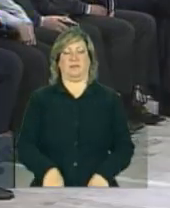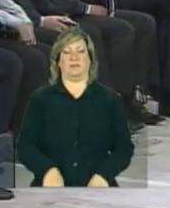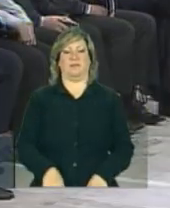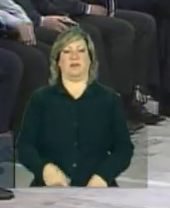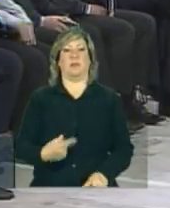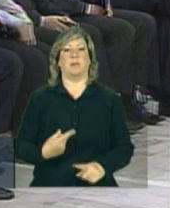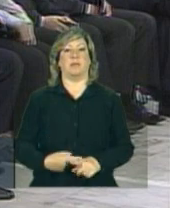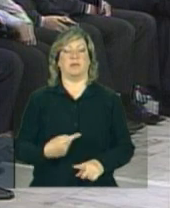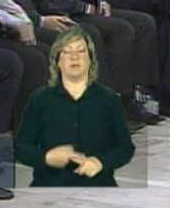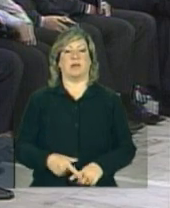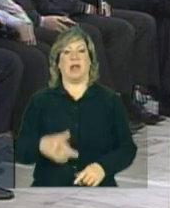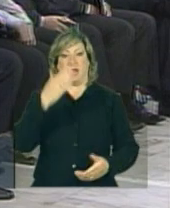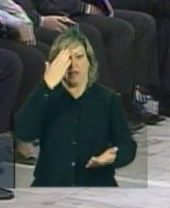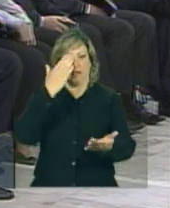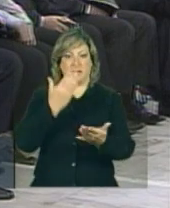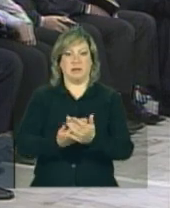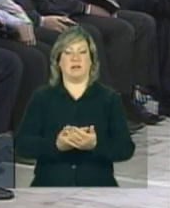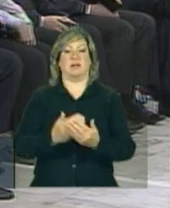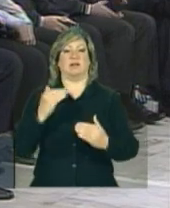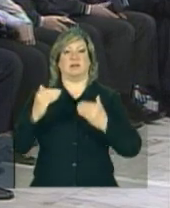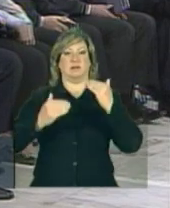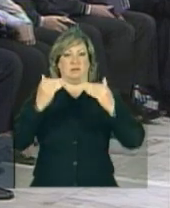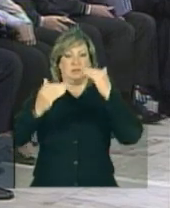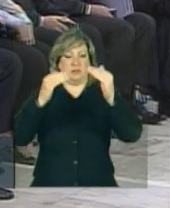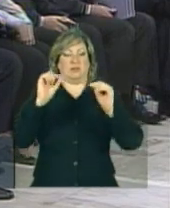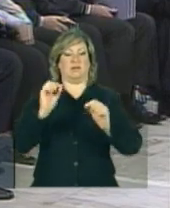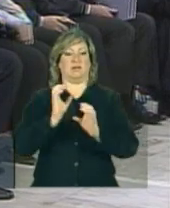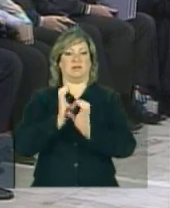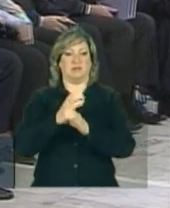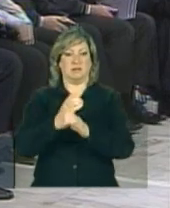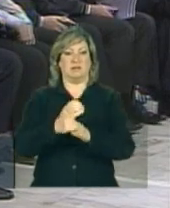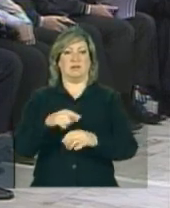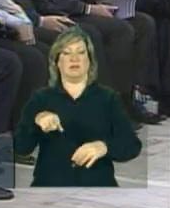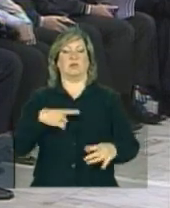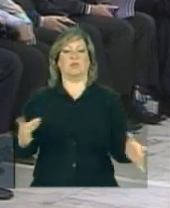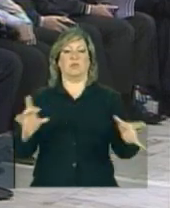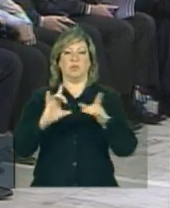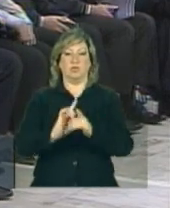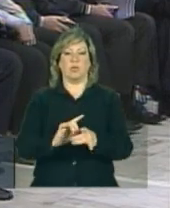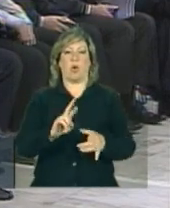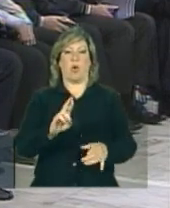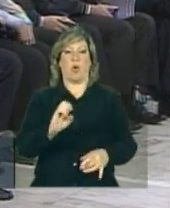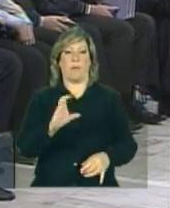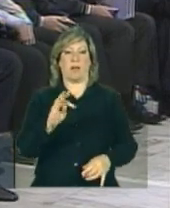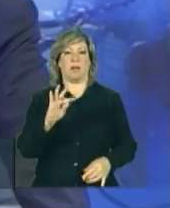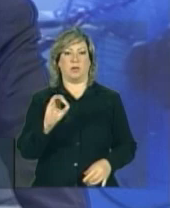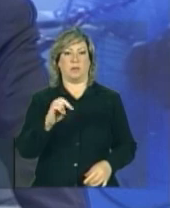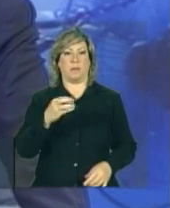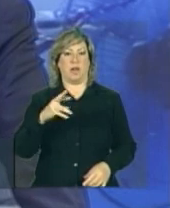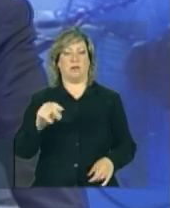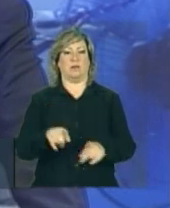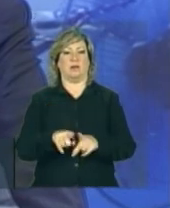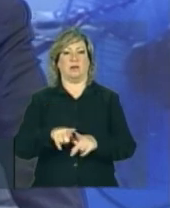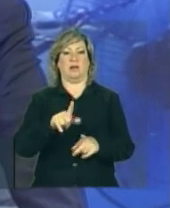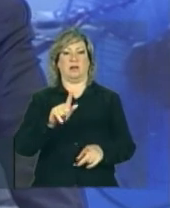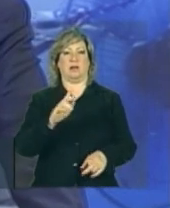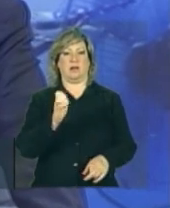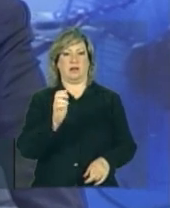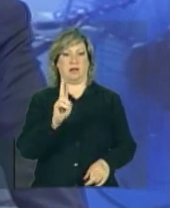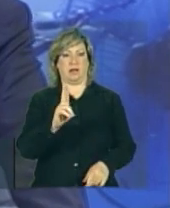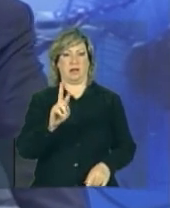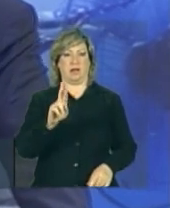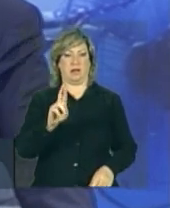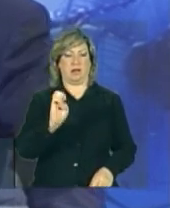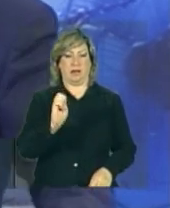desenvolvimento científico, a GE se juntou neste ano à Fundação Roberto Marinho, ao CNPq e à Gerdau,